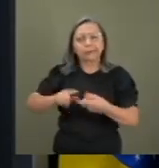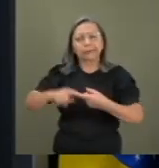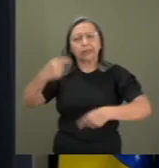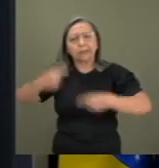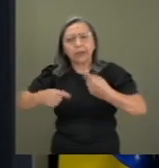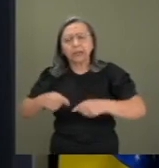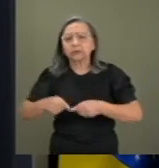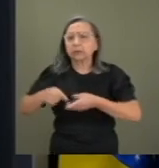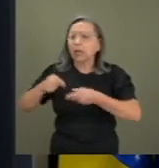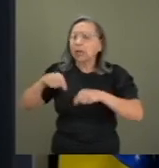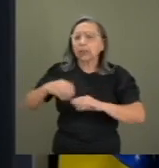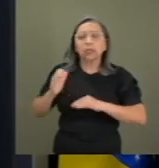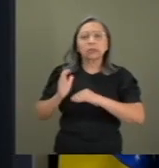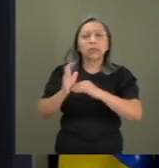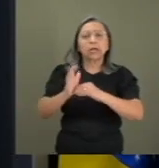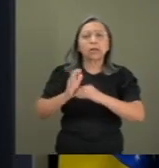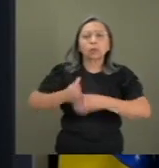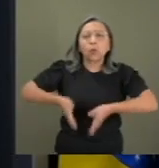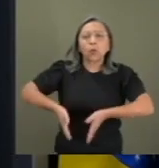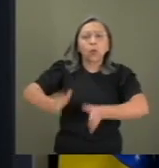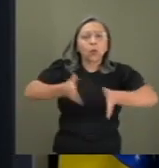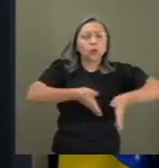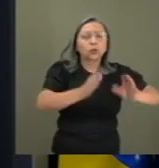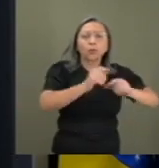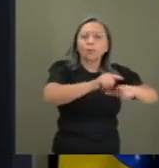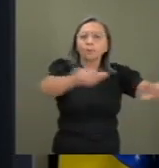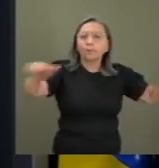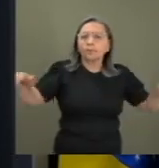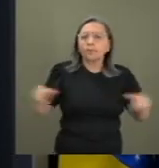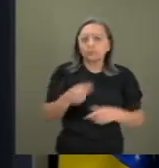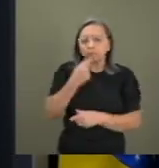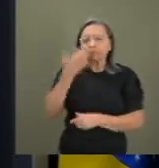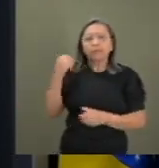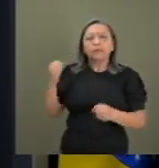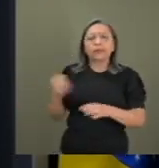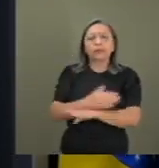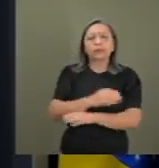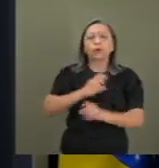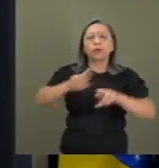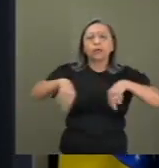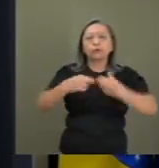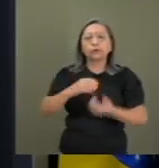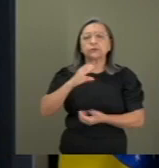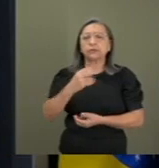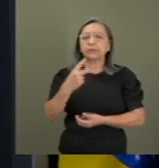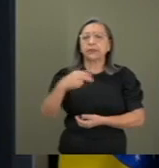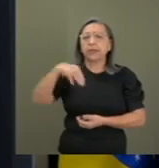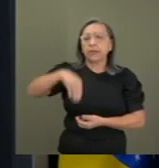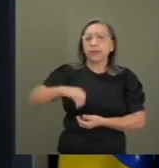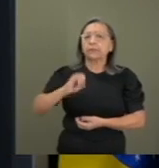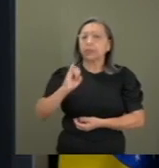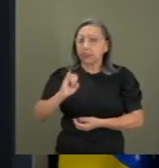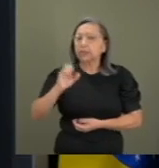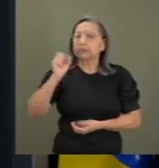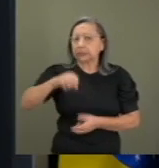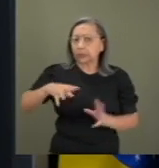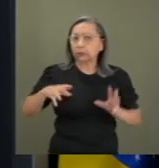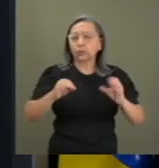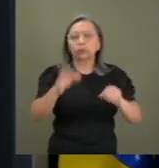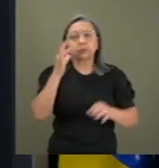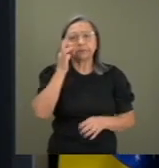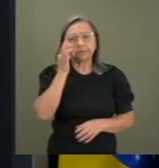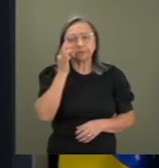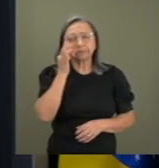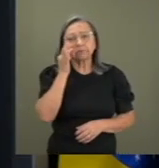corredores praticamente vazios. Acabamos de participar da CPMI, que esse sim foi presencial.